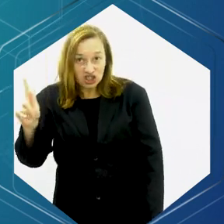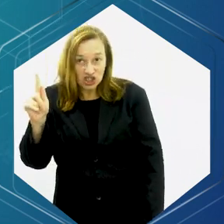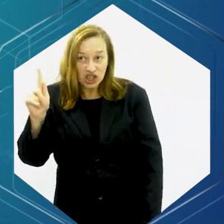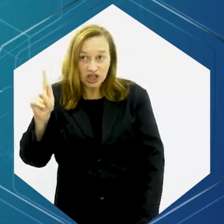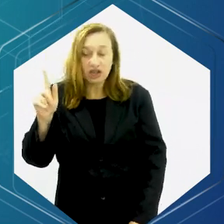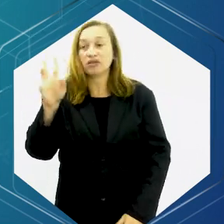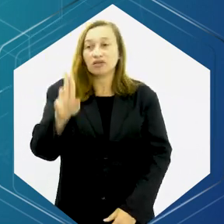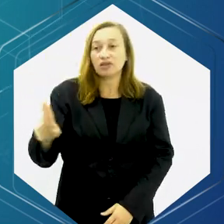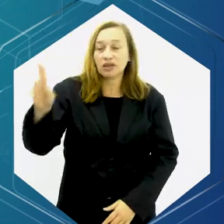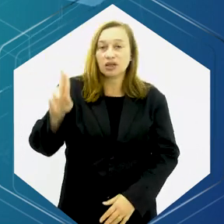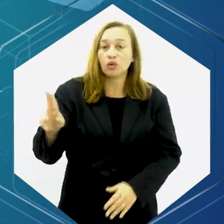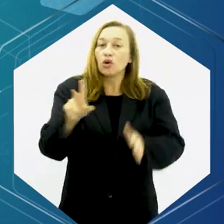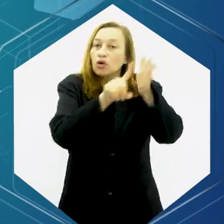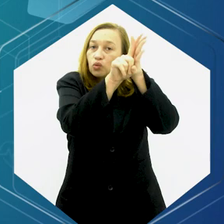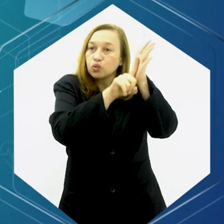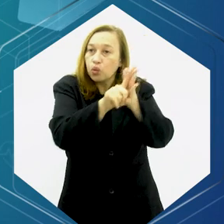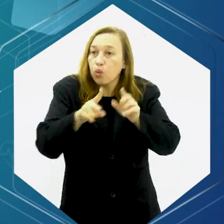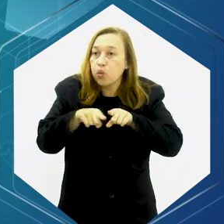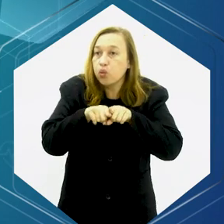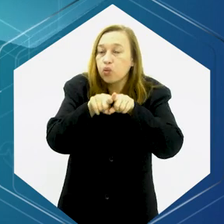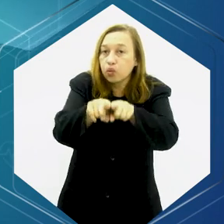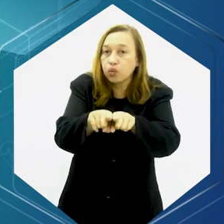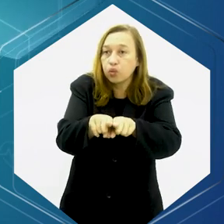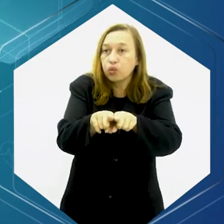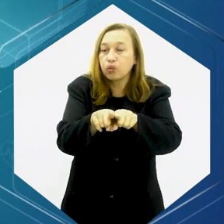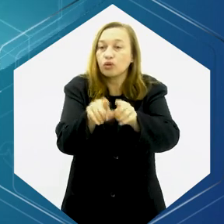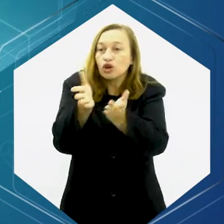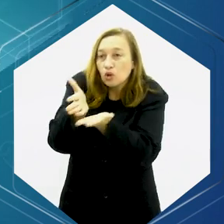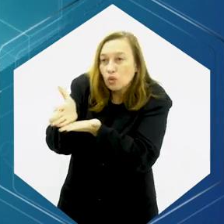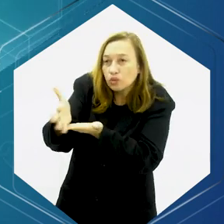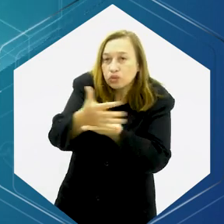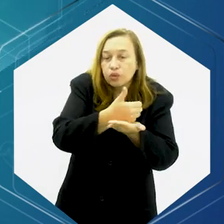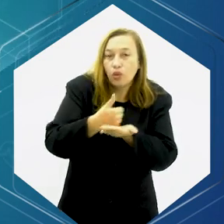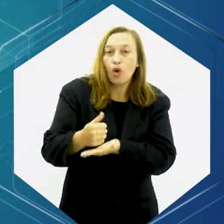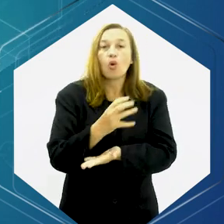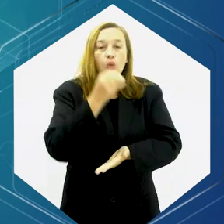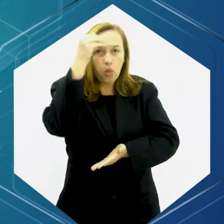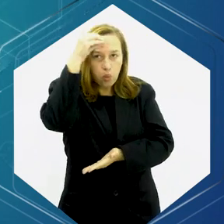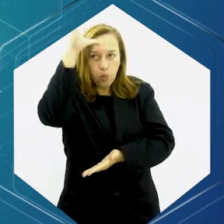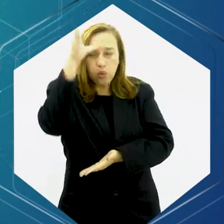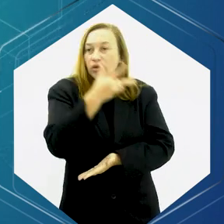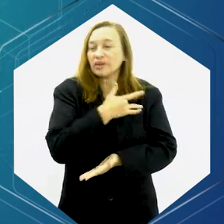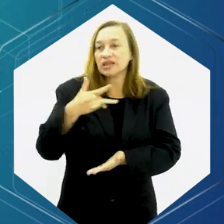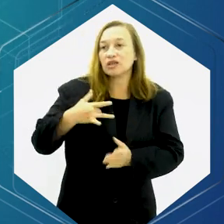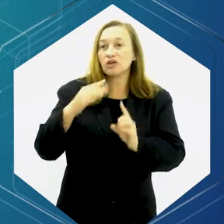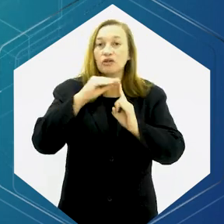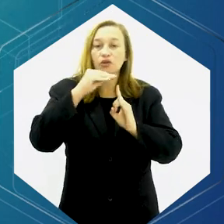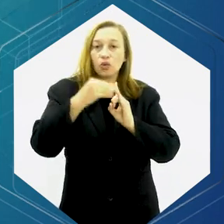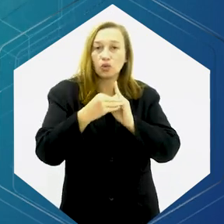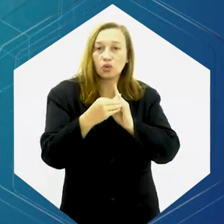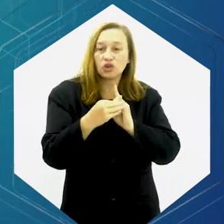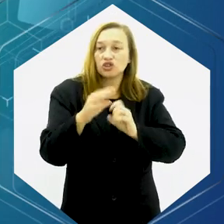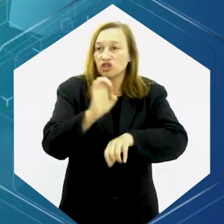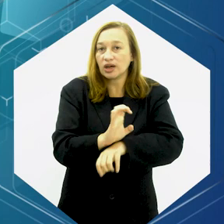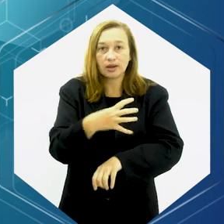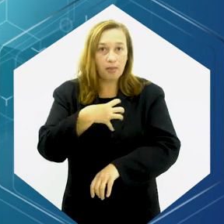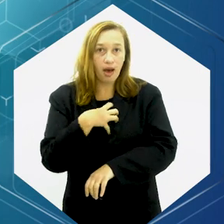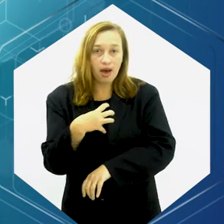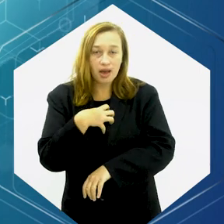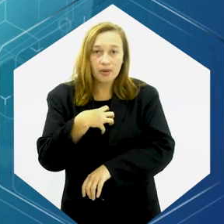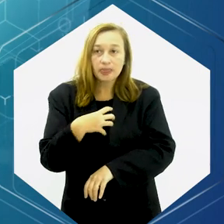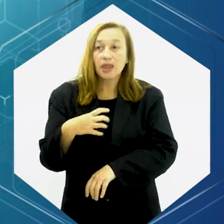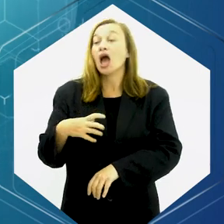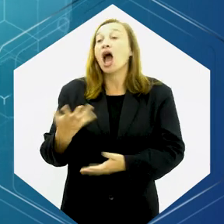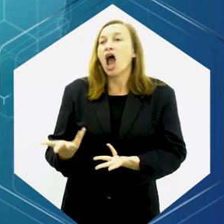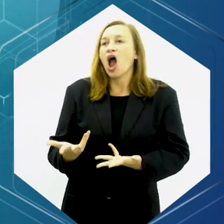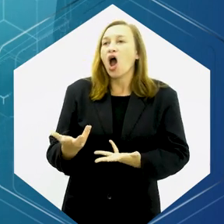em parcerias com pesquisadores do centro de integração de dados e conhecimentos espess saúde que é o sedax foc Cruz Bahia a a